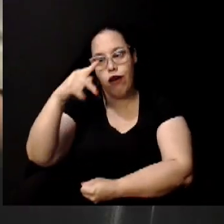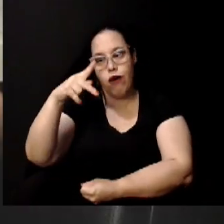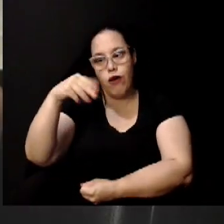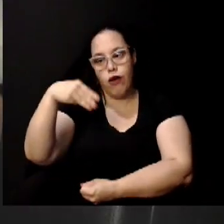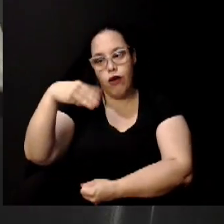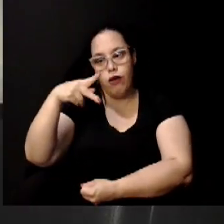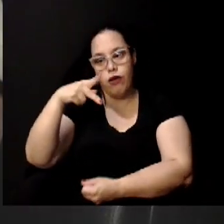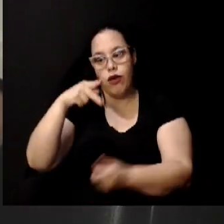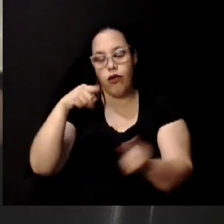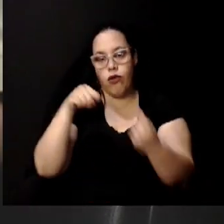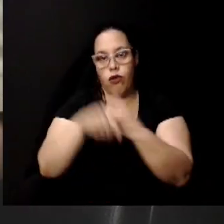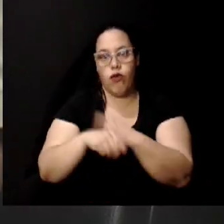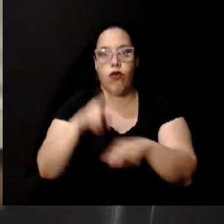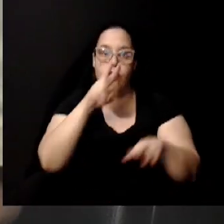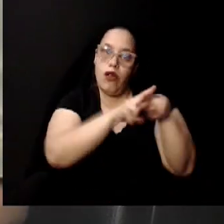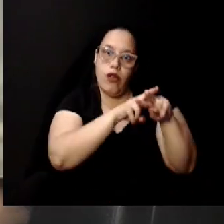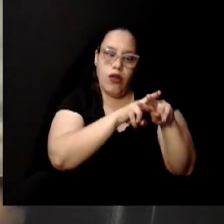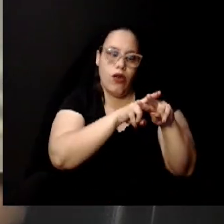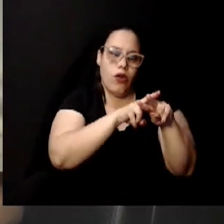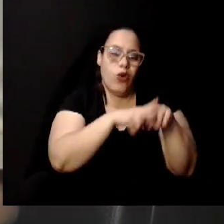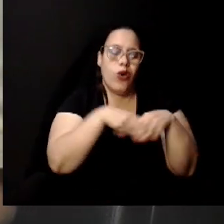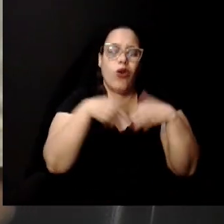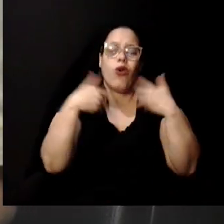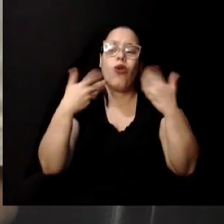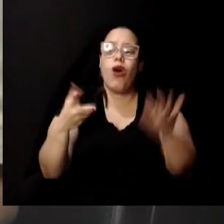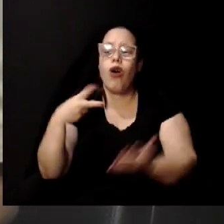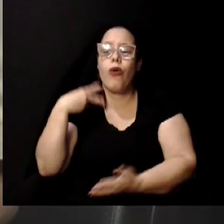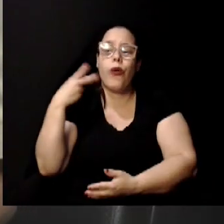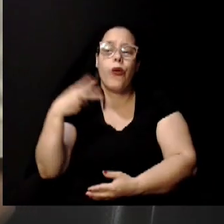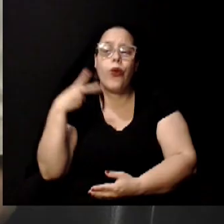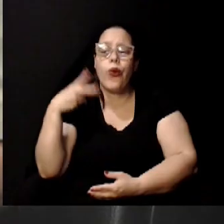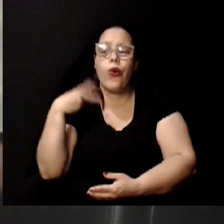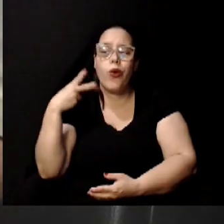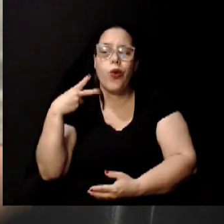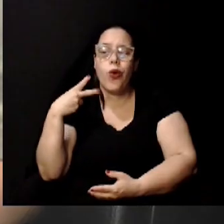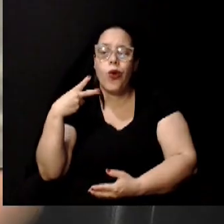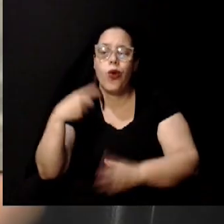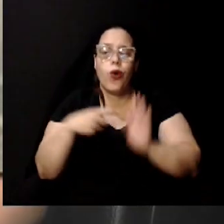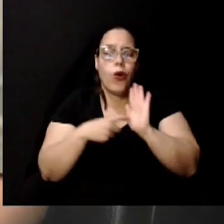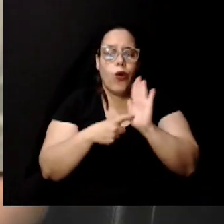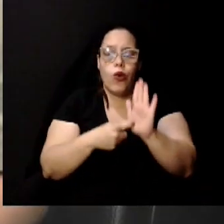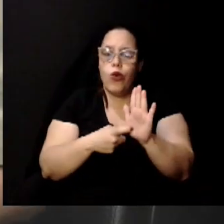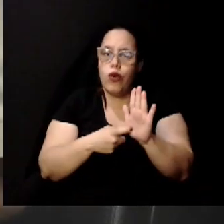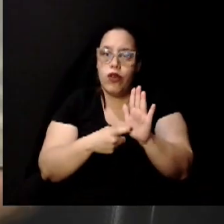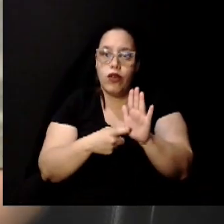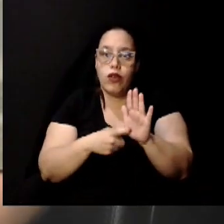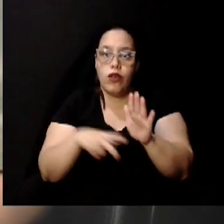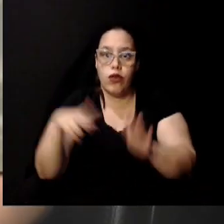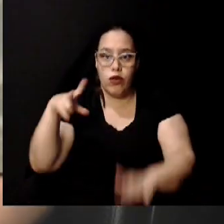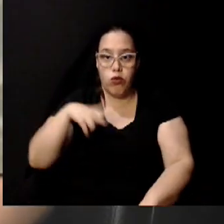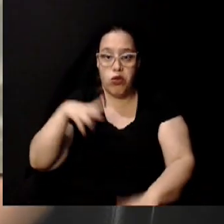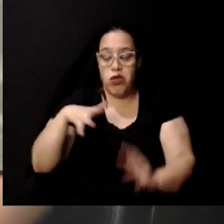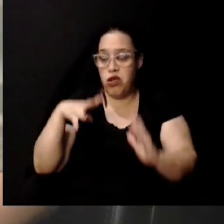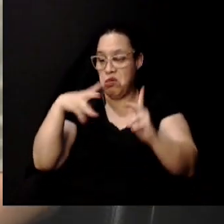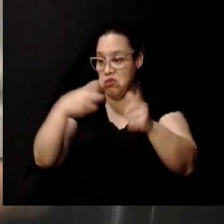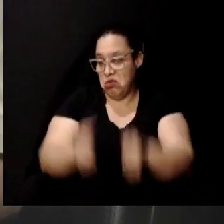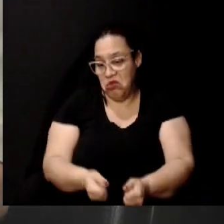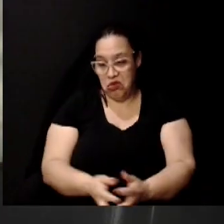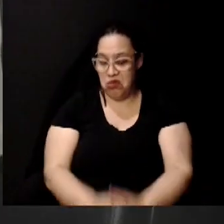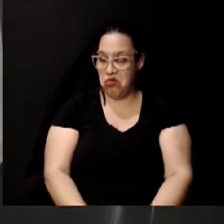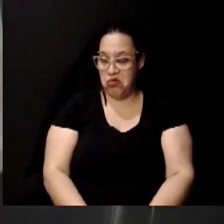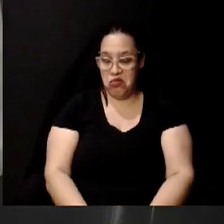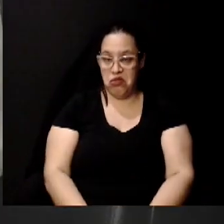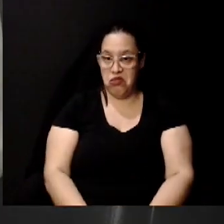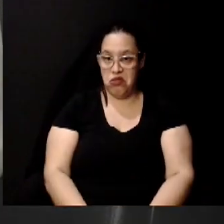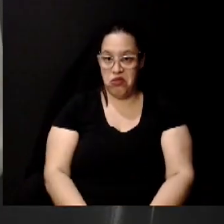Mas aí a gente vê qual que é a política que o Tarcísio está apresentando. A política é privatiza tudo. Privatiza tudo, que significa